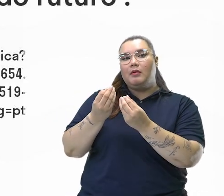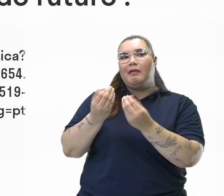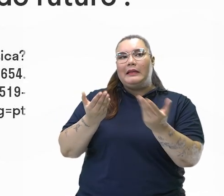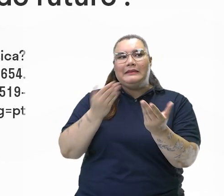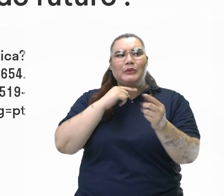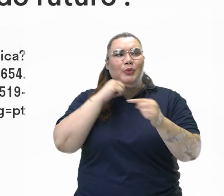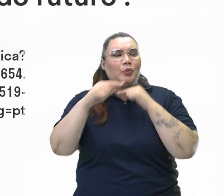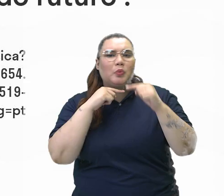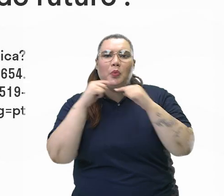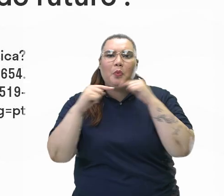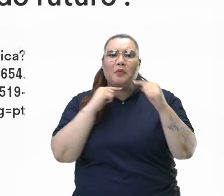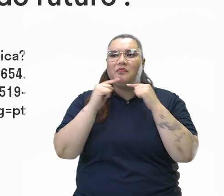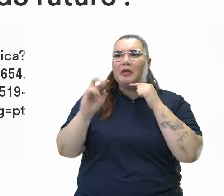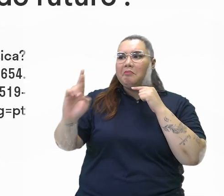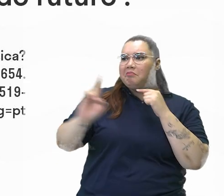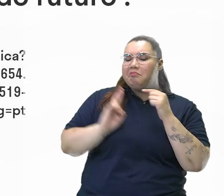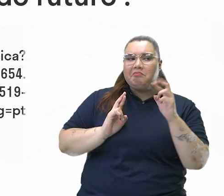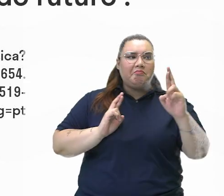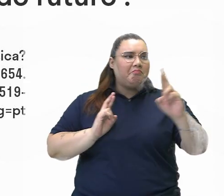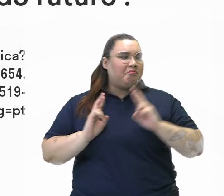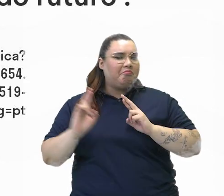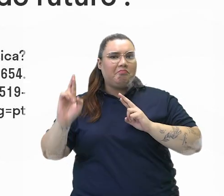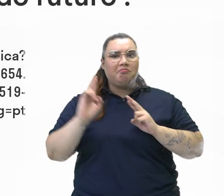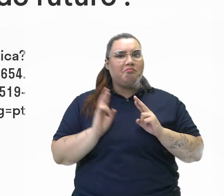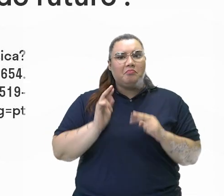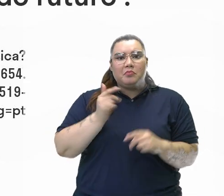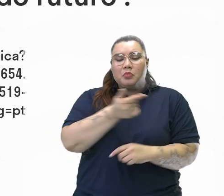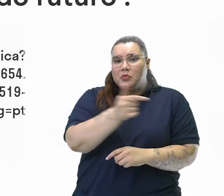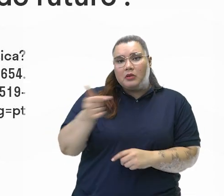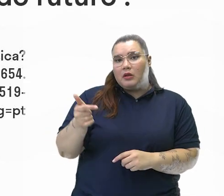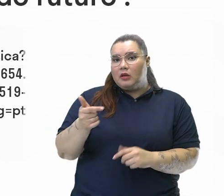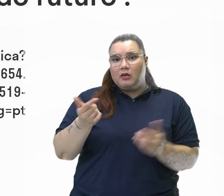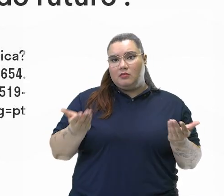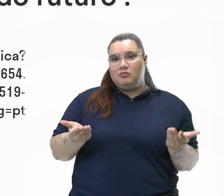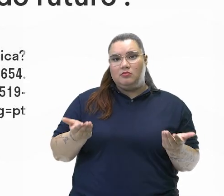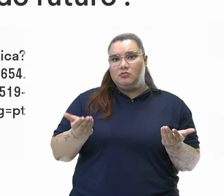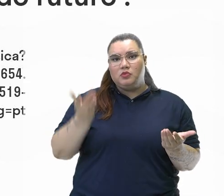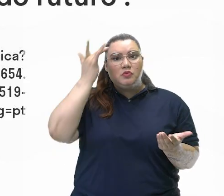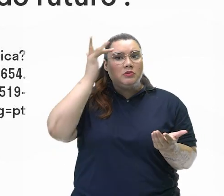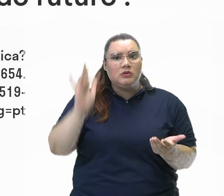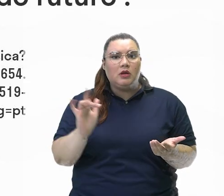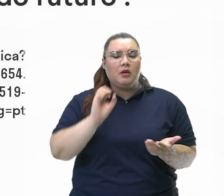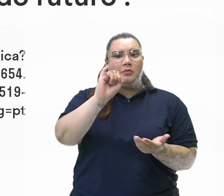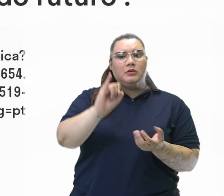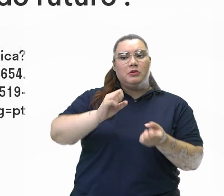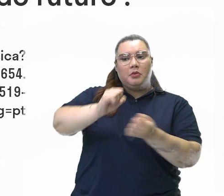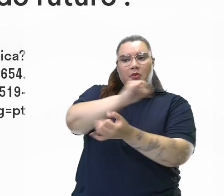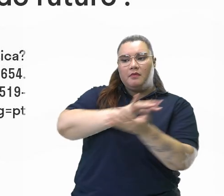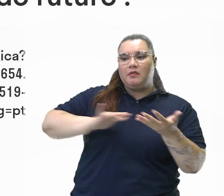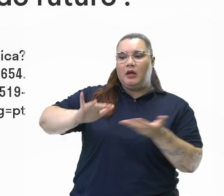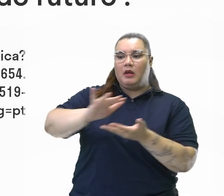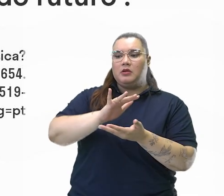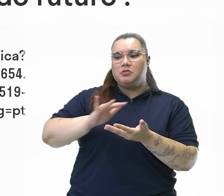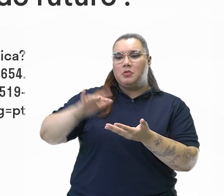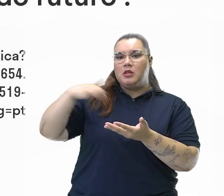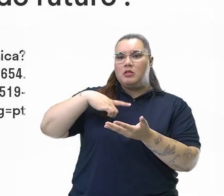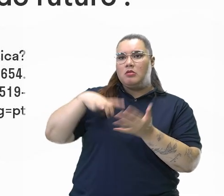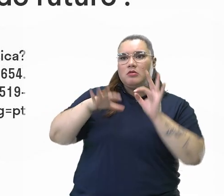ainda sem respostas, né? Essa questão do determinismo, se o universo é determinista ou